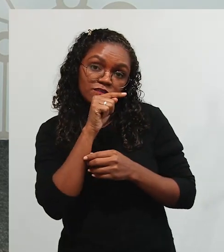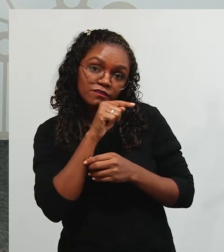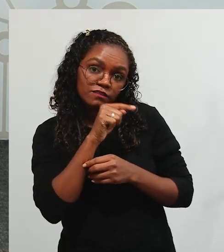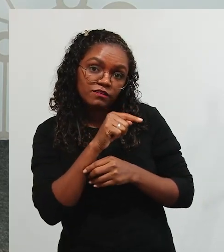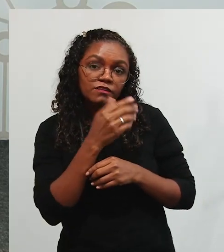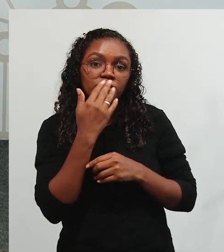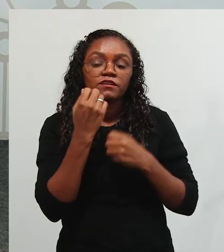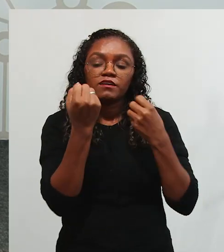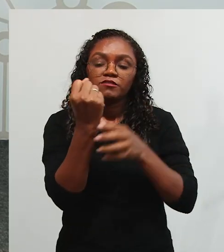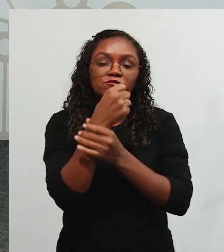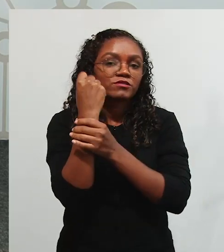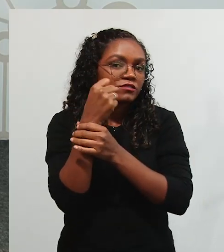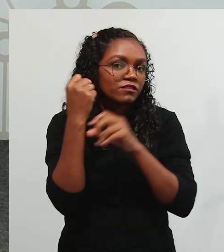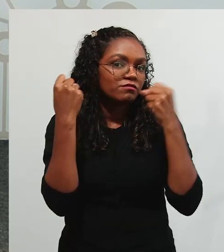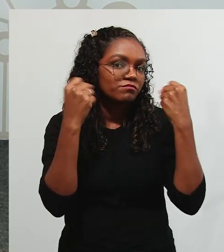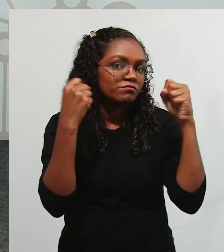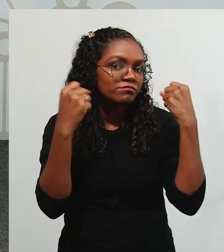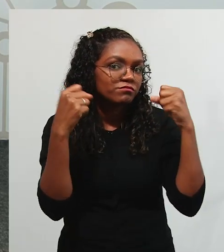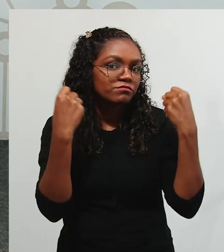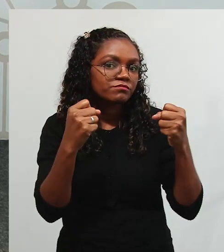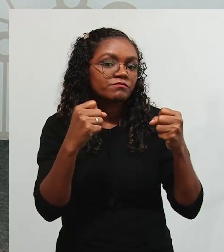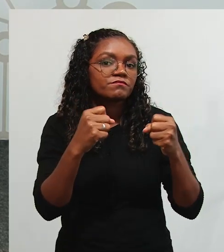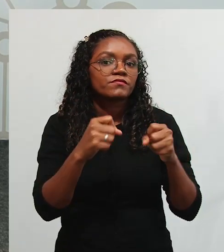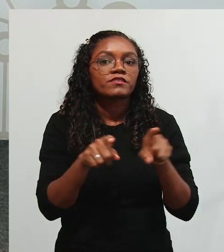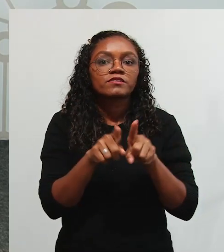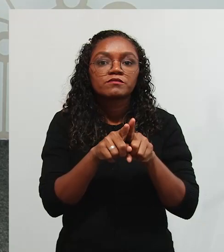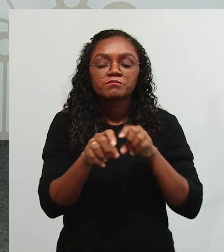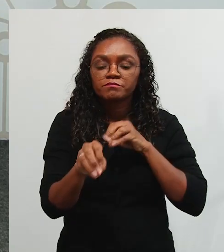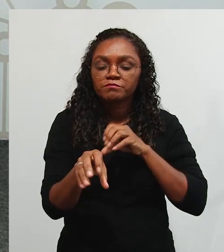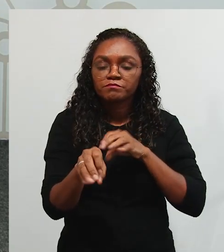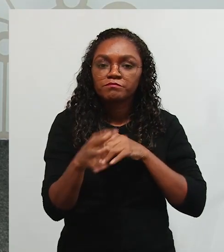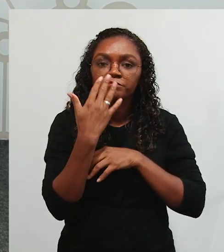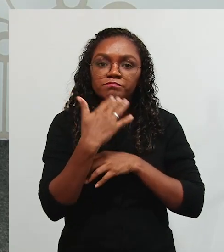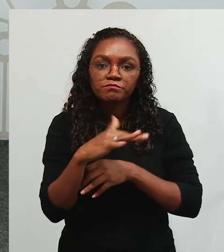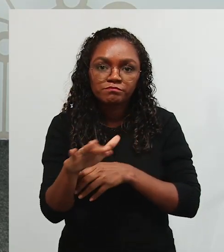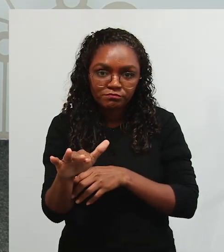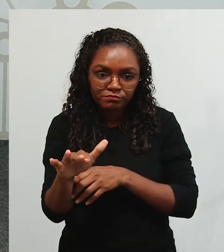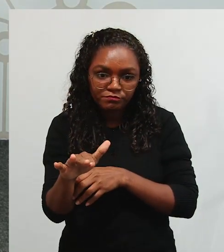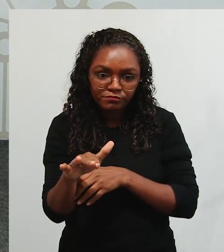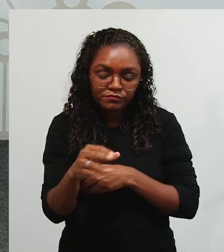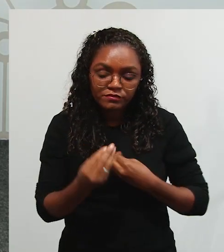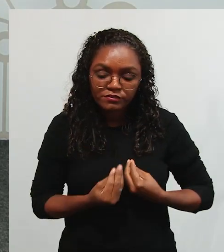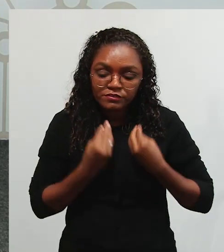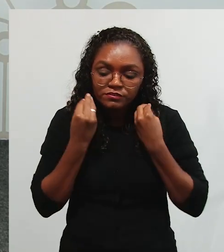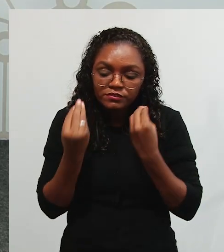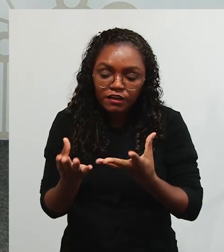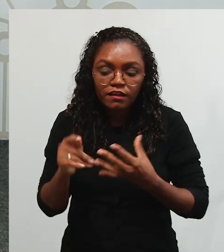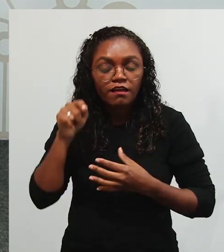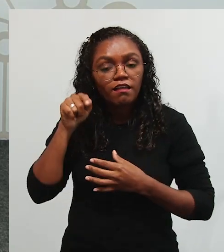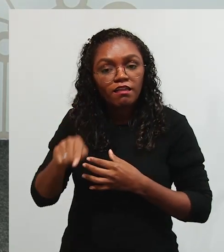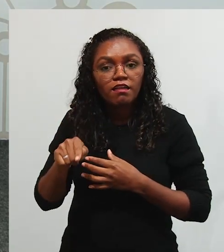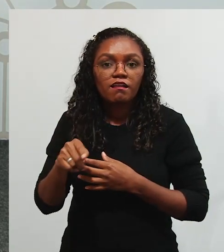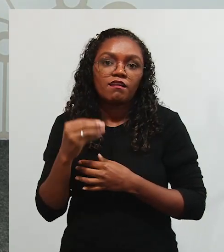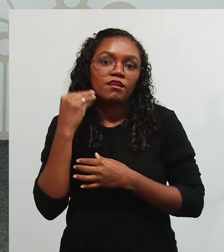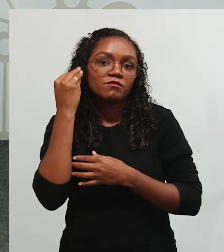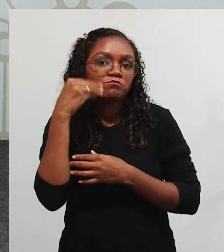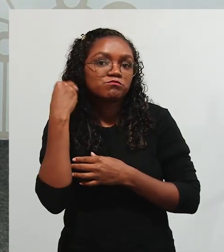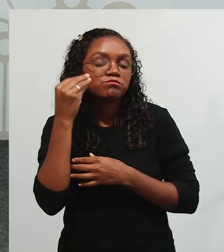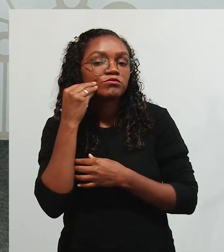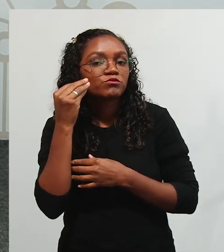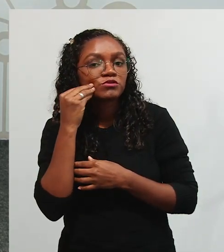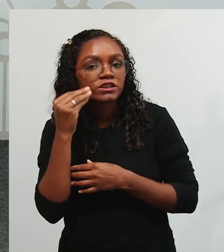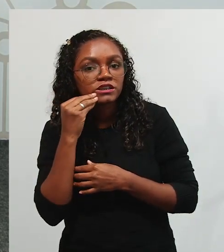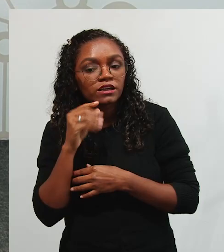educação física, na educação infantil, oferecer essas oportunidades para que a criança